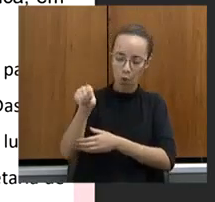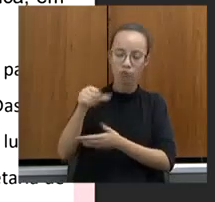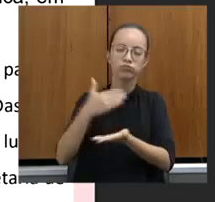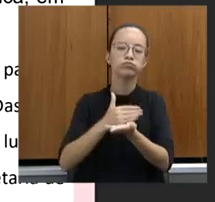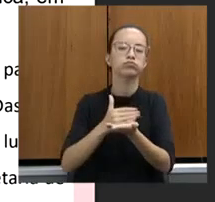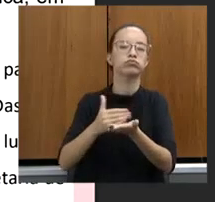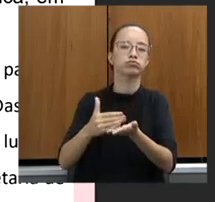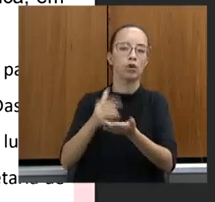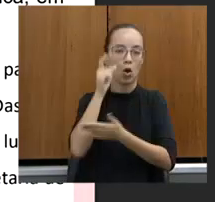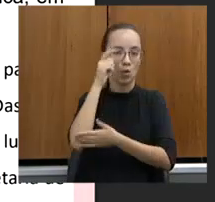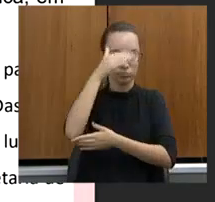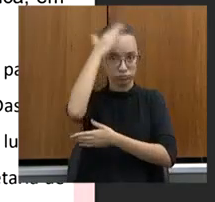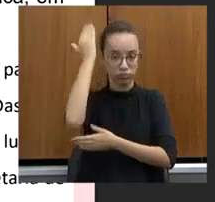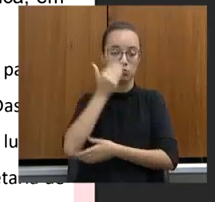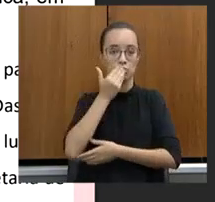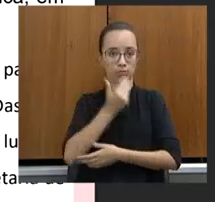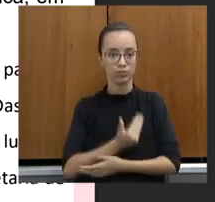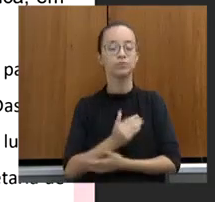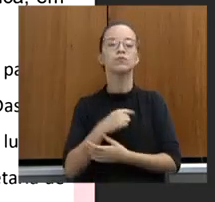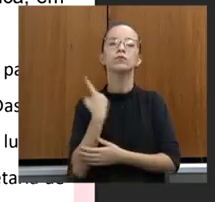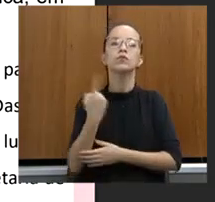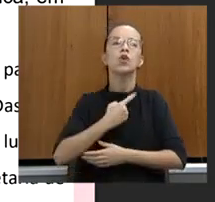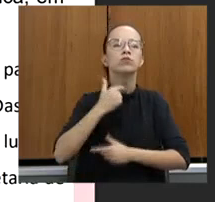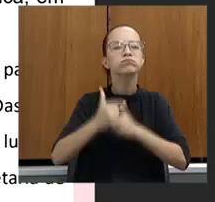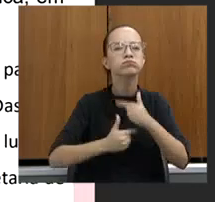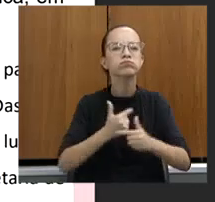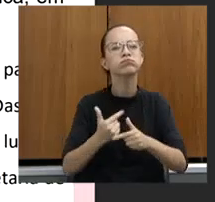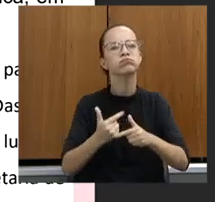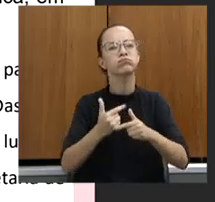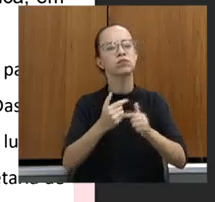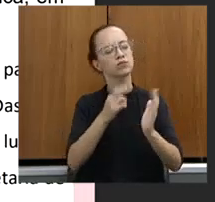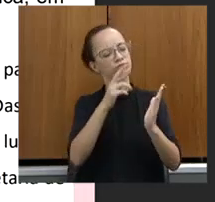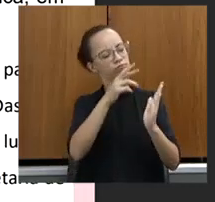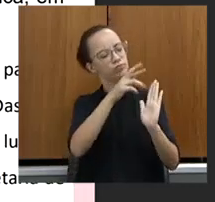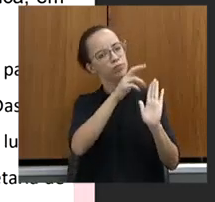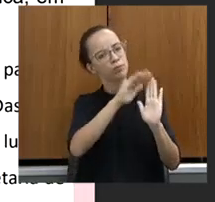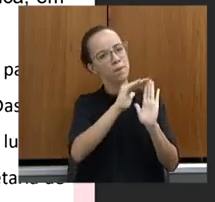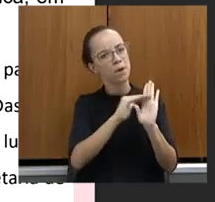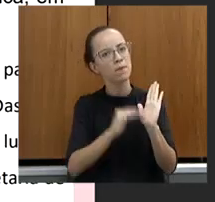a pedido do governador é nós estamos fazendo a revisão do